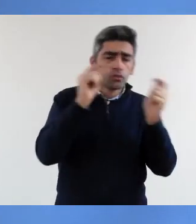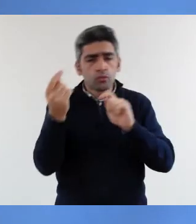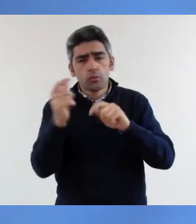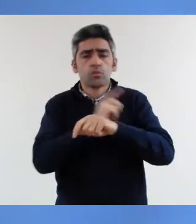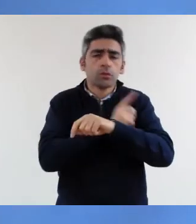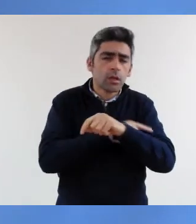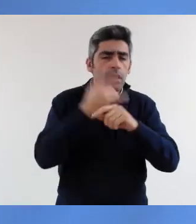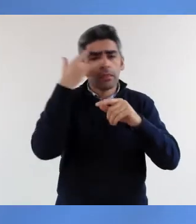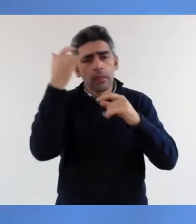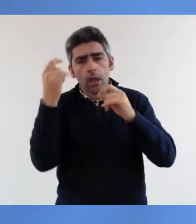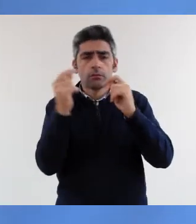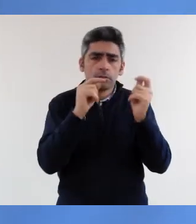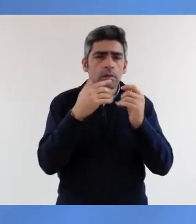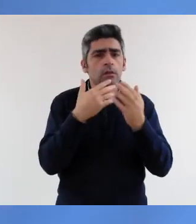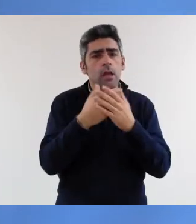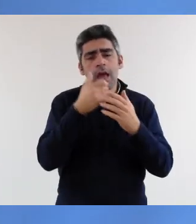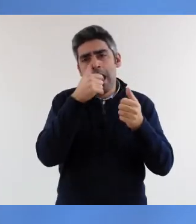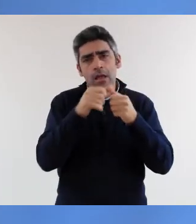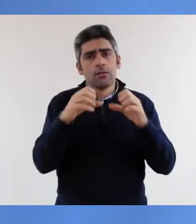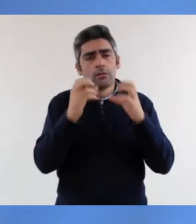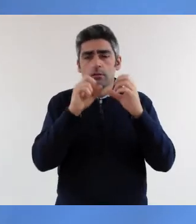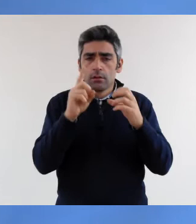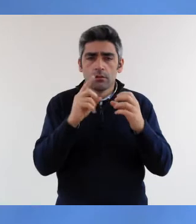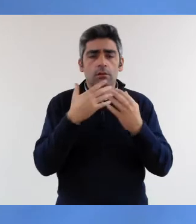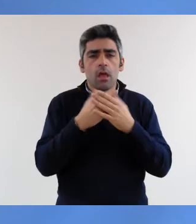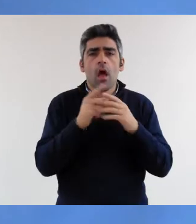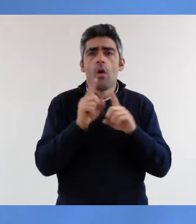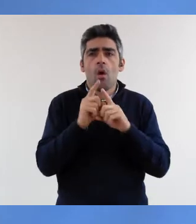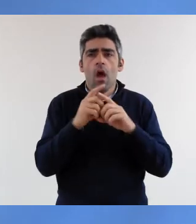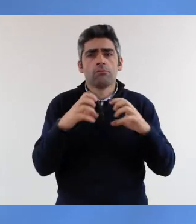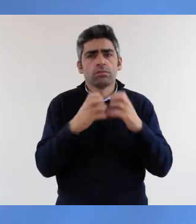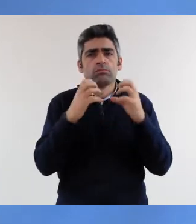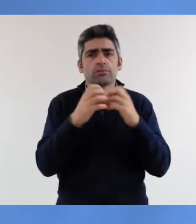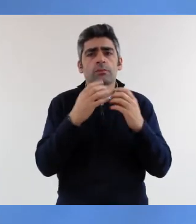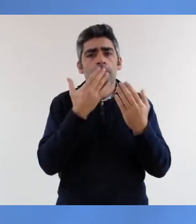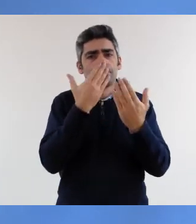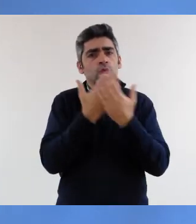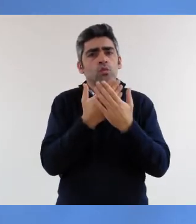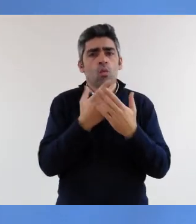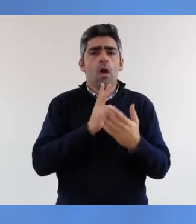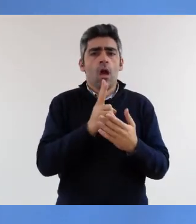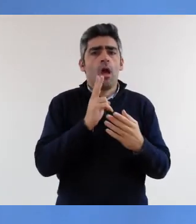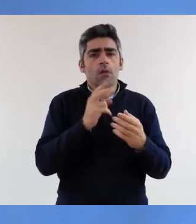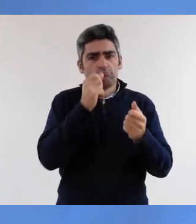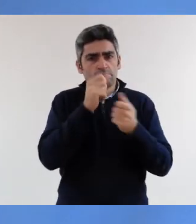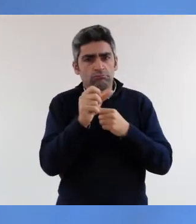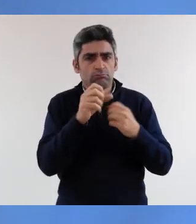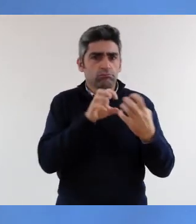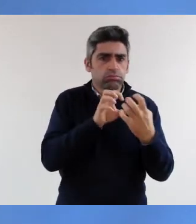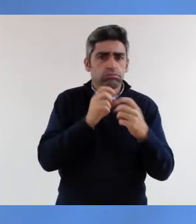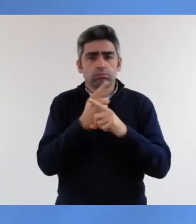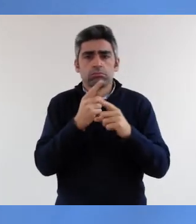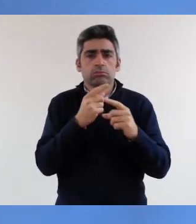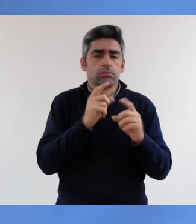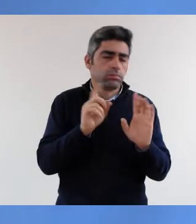e essa lutar as discussões de idéias e poder nunca venham a traduzir são irreversíveis animosidades